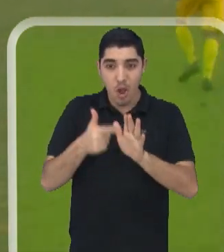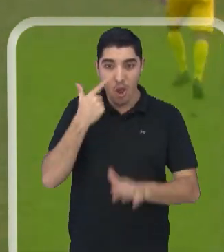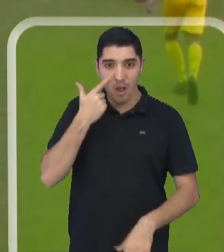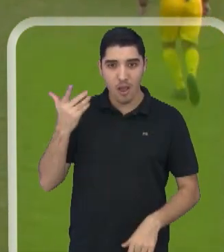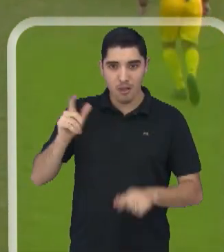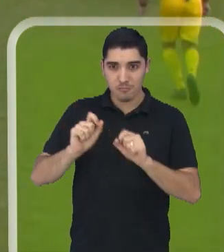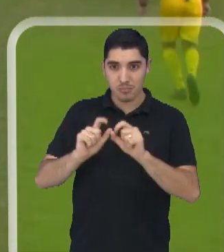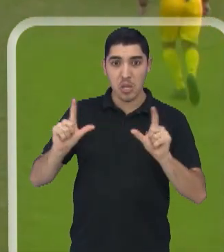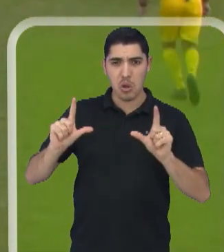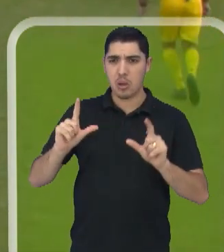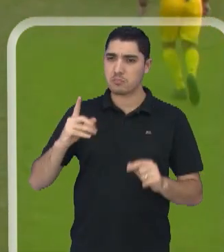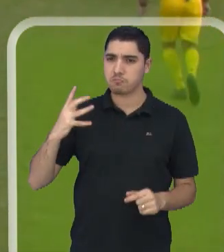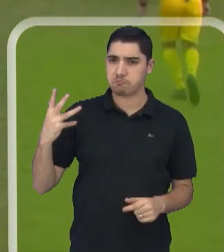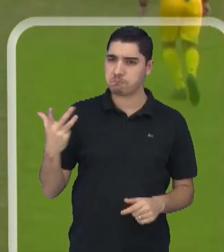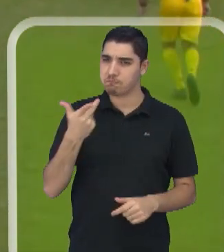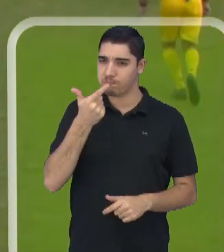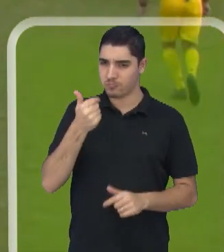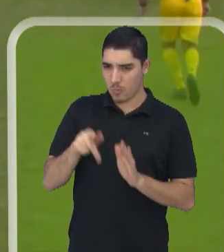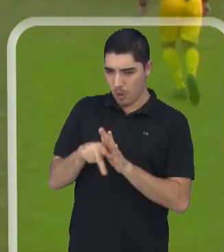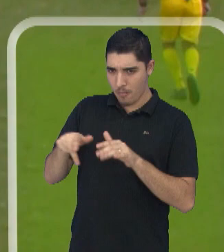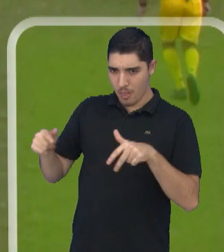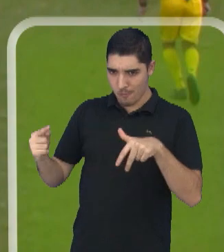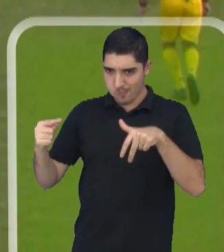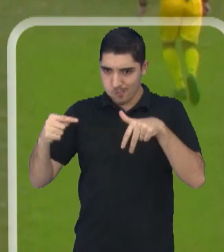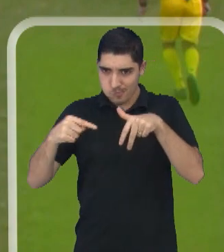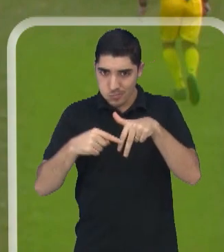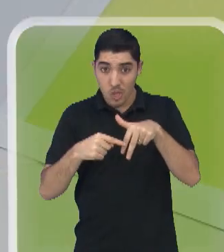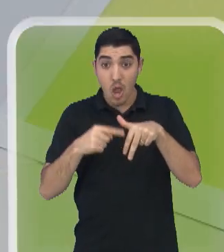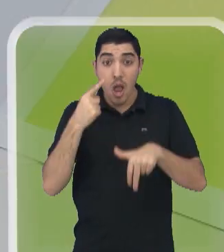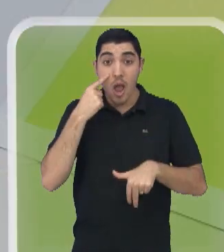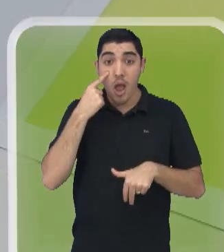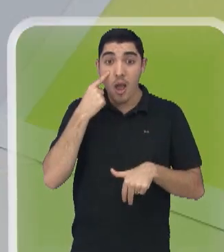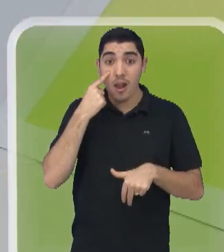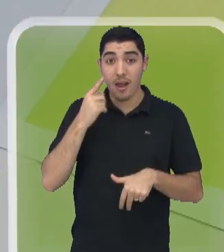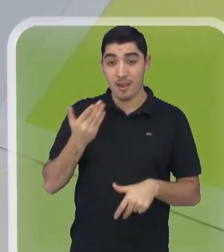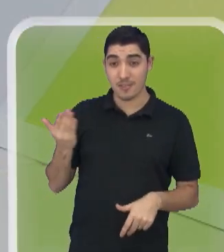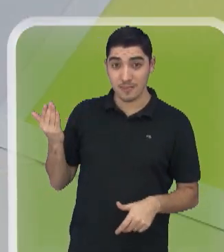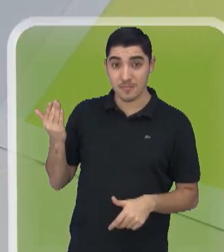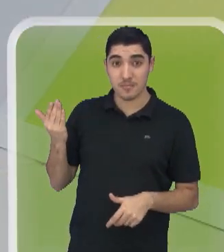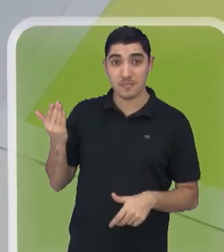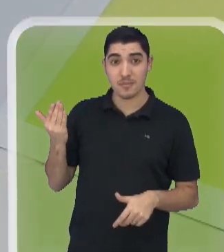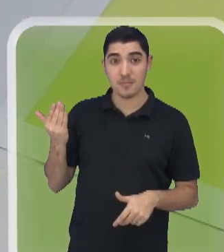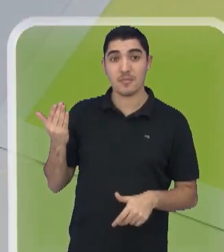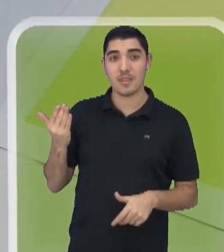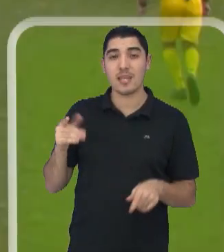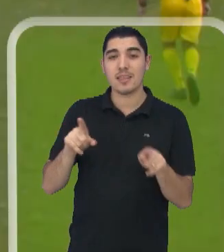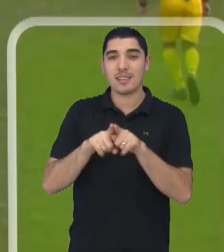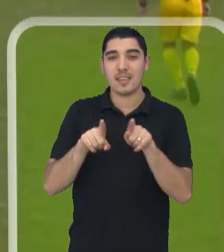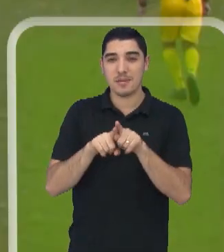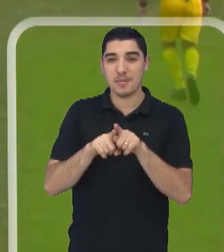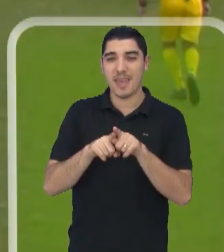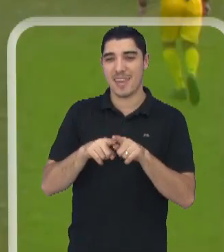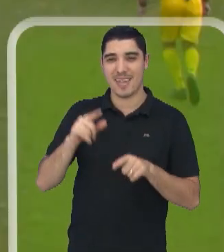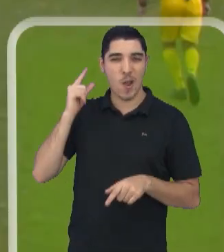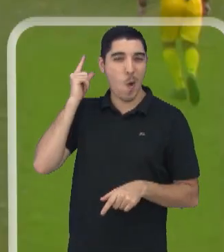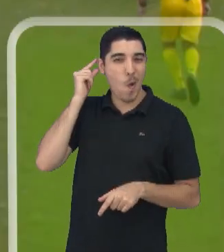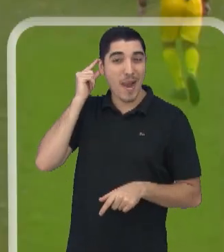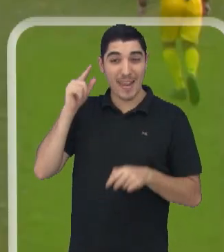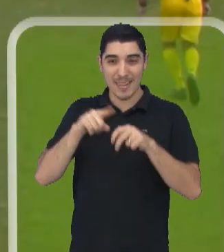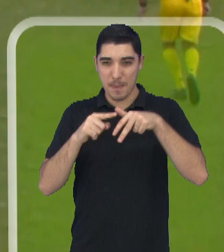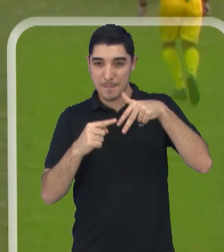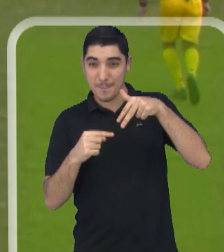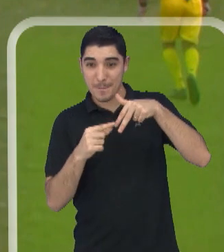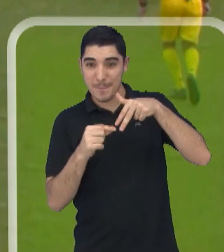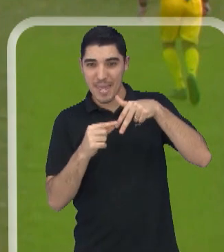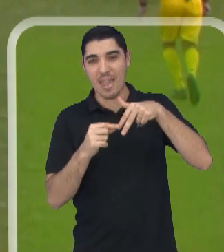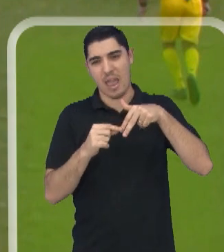belo domínio do Barcos, né? Olha só, o Israel frisou o pezinho do Barcos, e acho que a orelha também, coloca ele em impedimento ali, né,